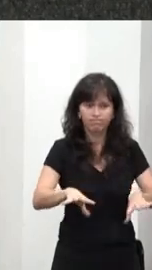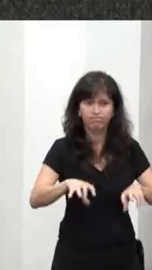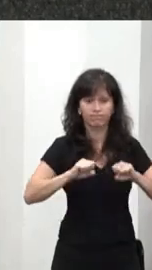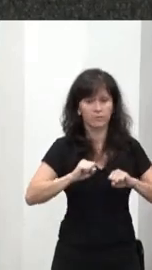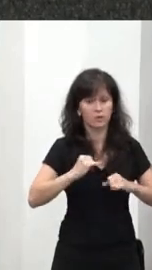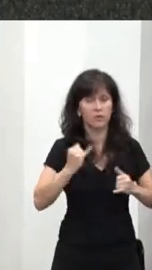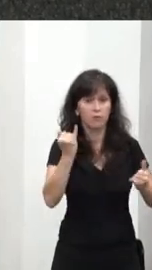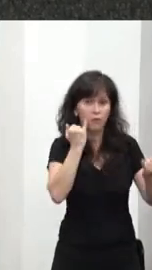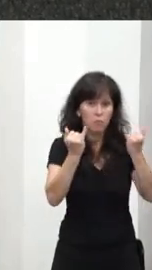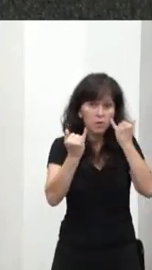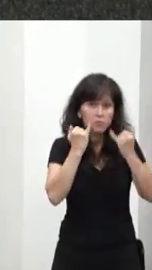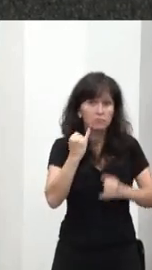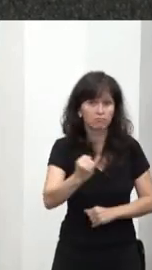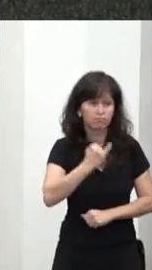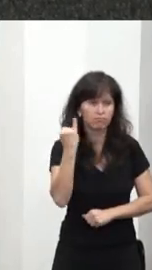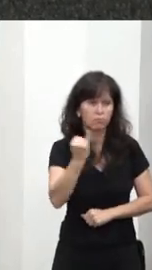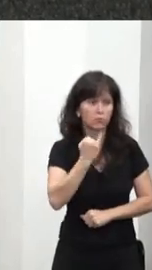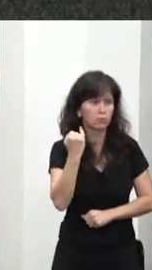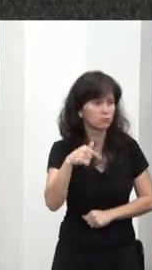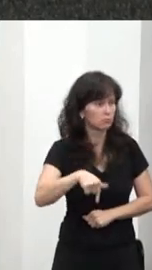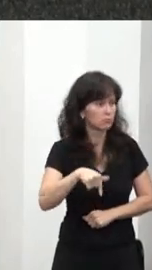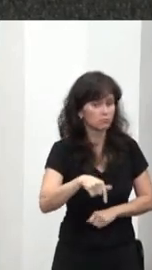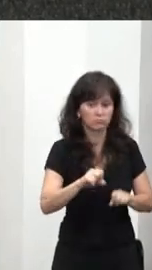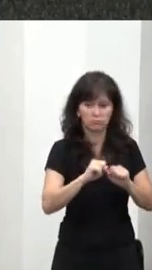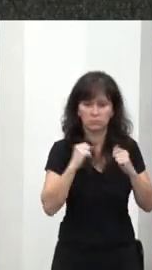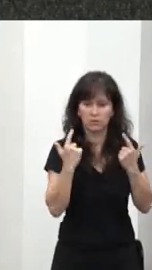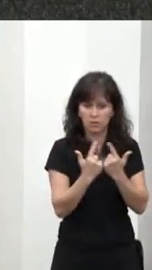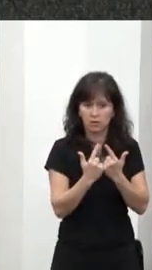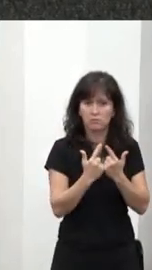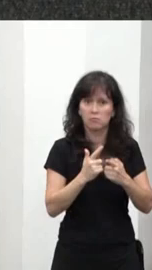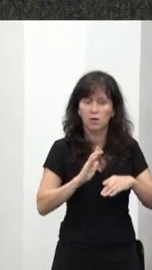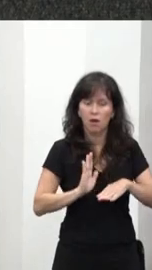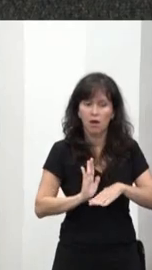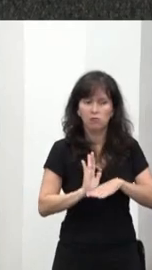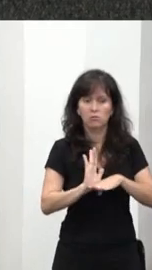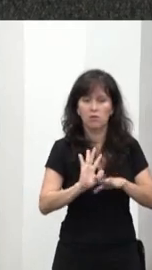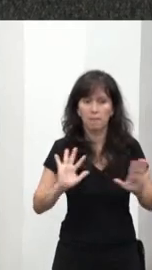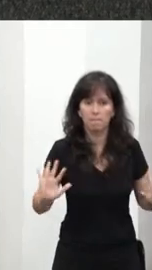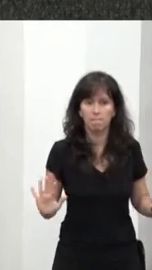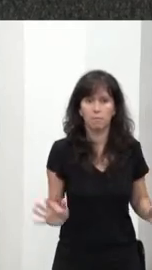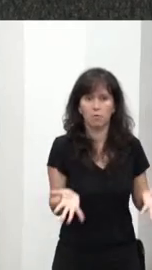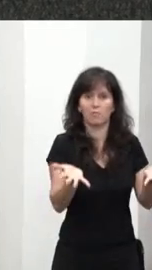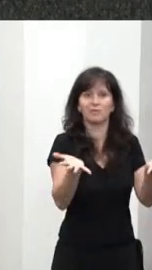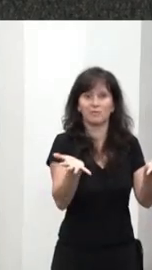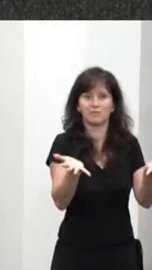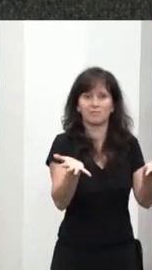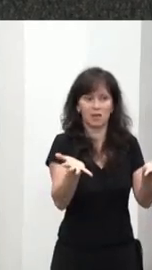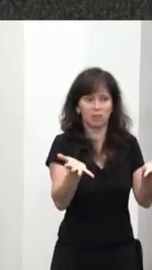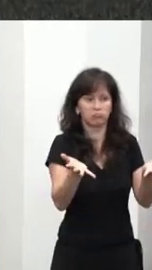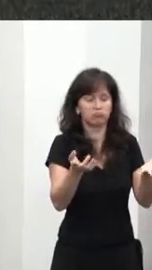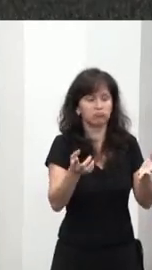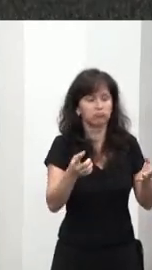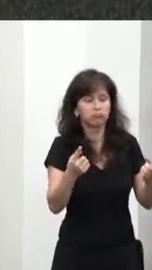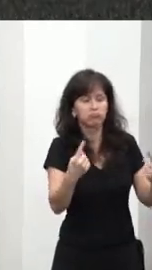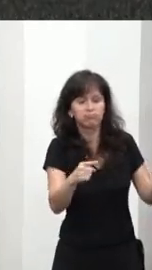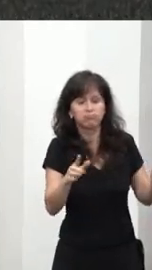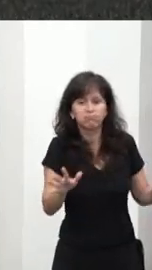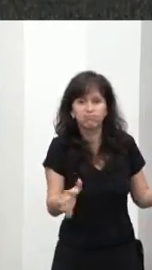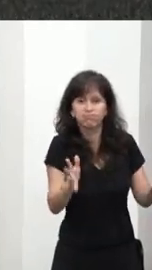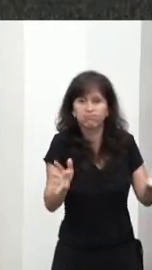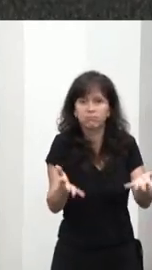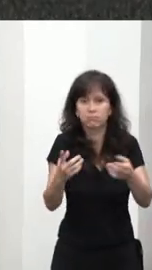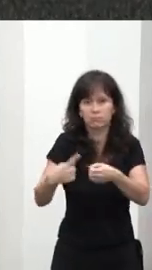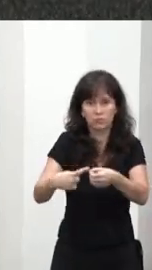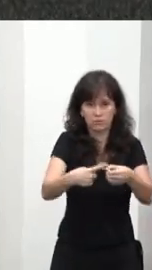do teu texto para também auxiliar nessa promoção e nessa provocação aos municípios muito obrigado